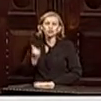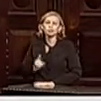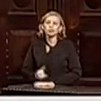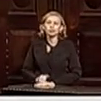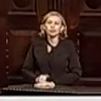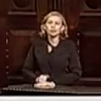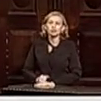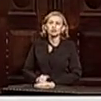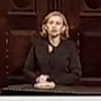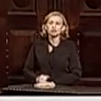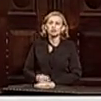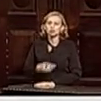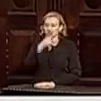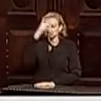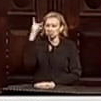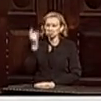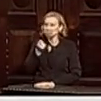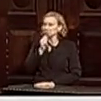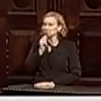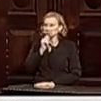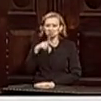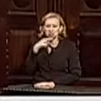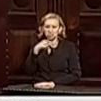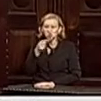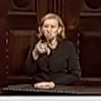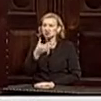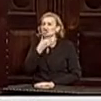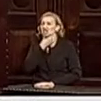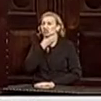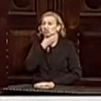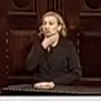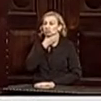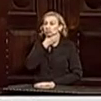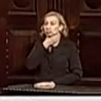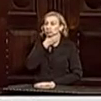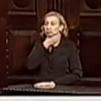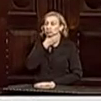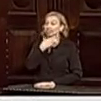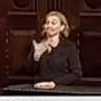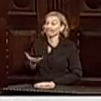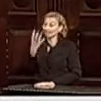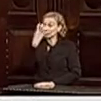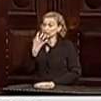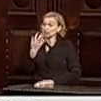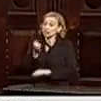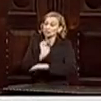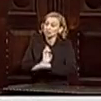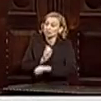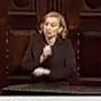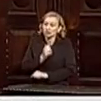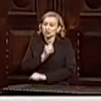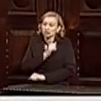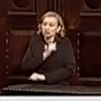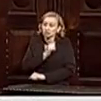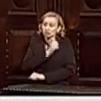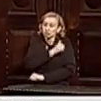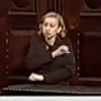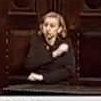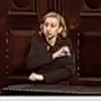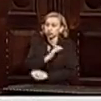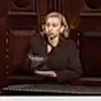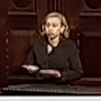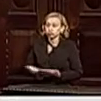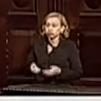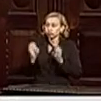crise. Nenhum de nós aqui tem dúvidas sobre a crise dramática que vive o Estado do Rio de Janeiro. Nós temos uma crise